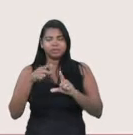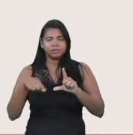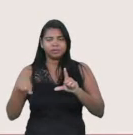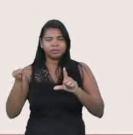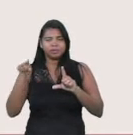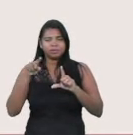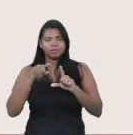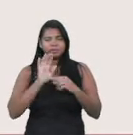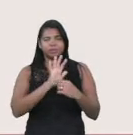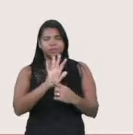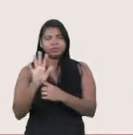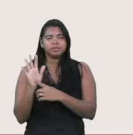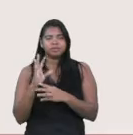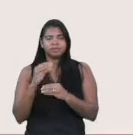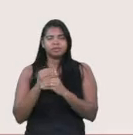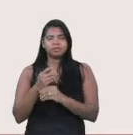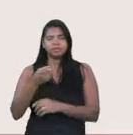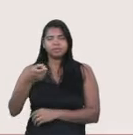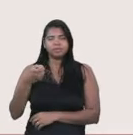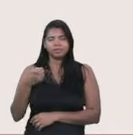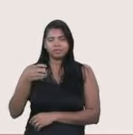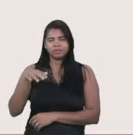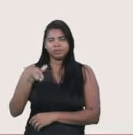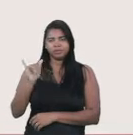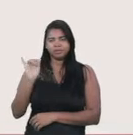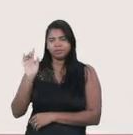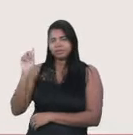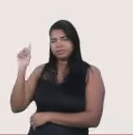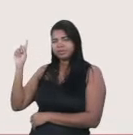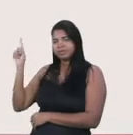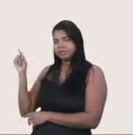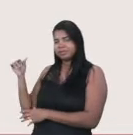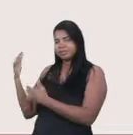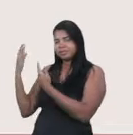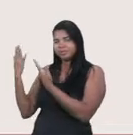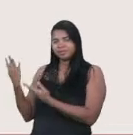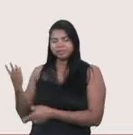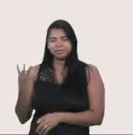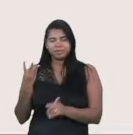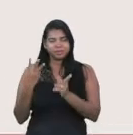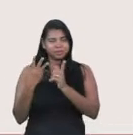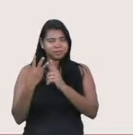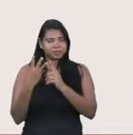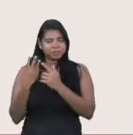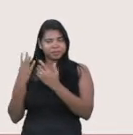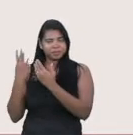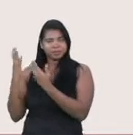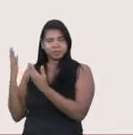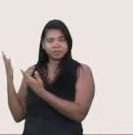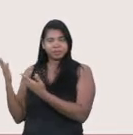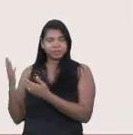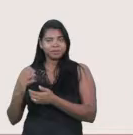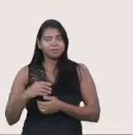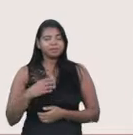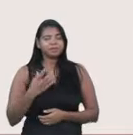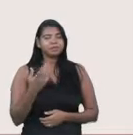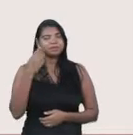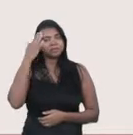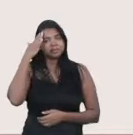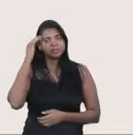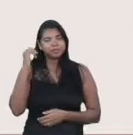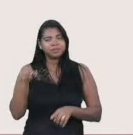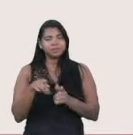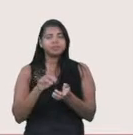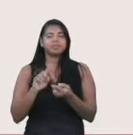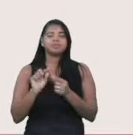a representação do X. Então, você está vendo aí que existem essas três trajetórias. Então, ele vai querer saber o que é